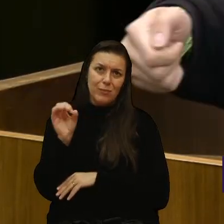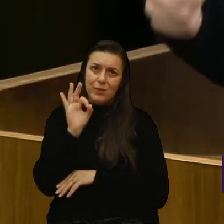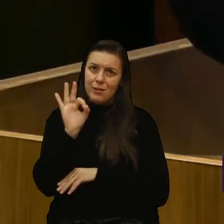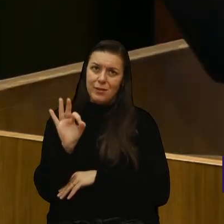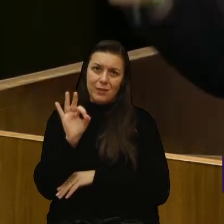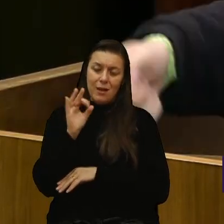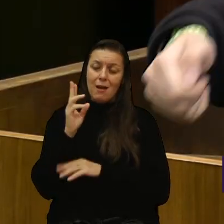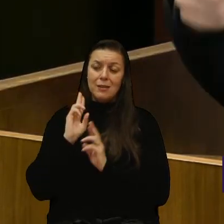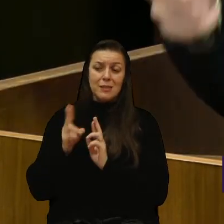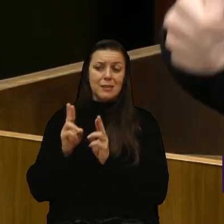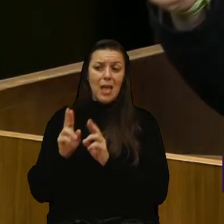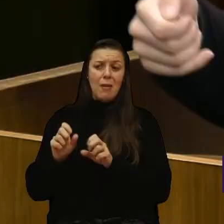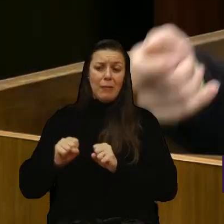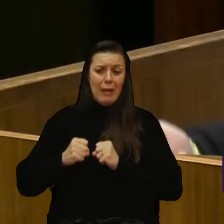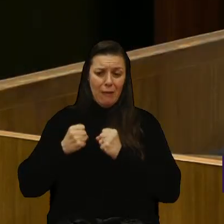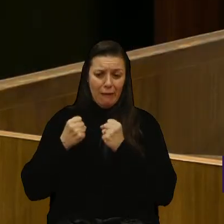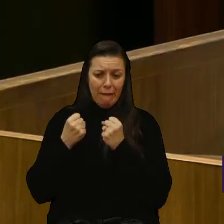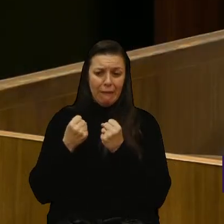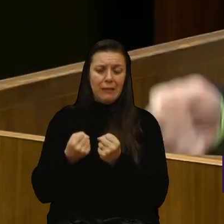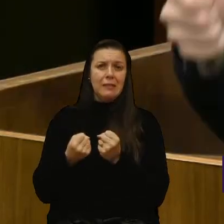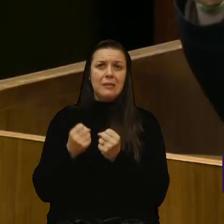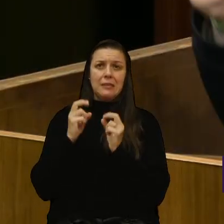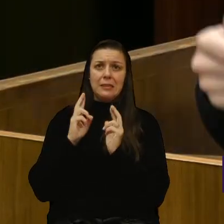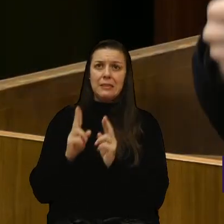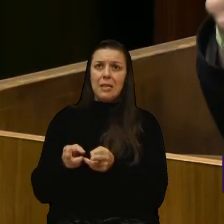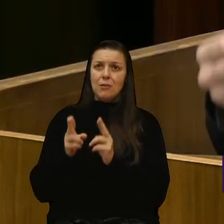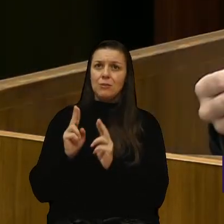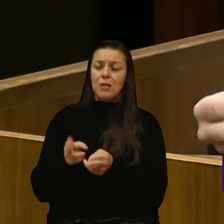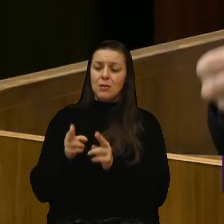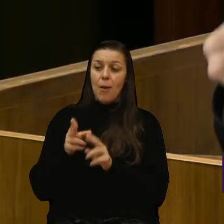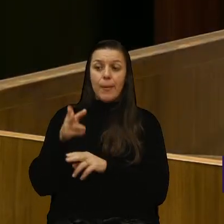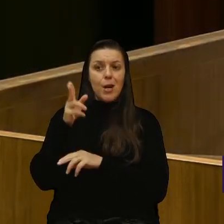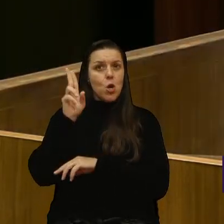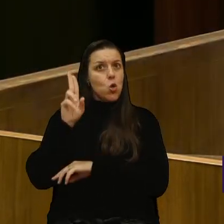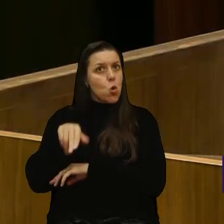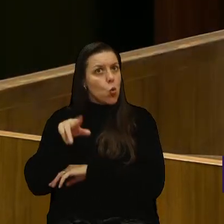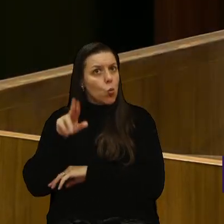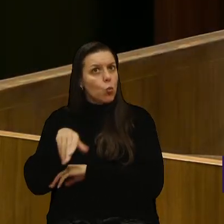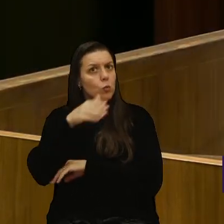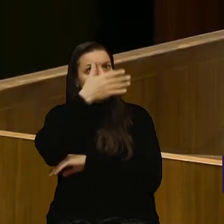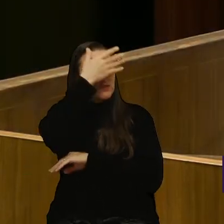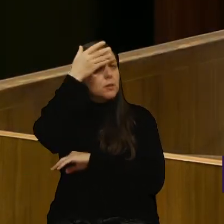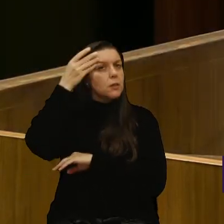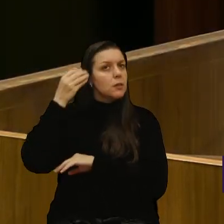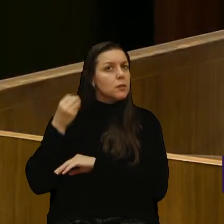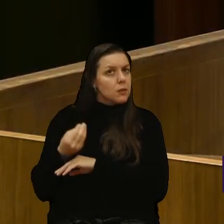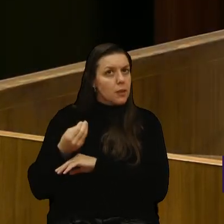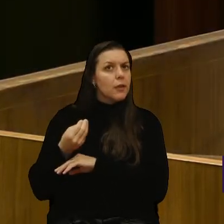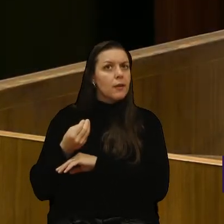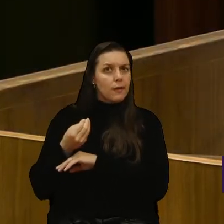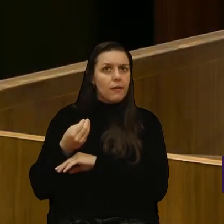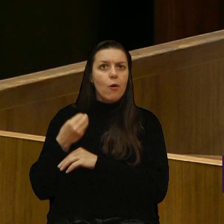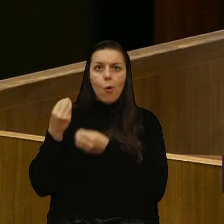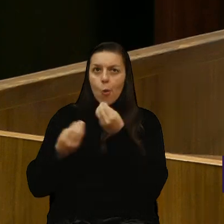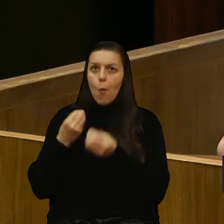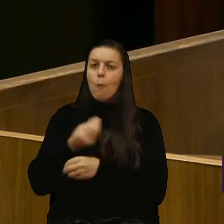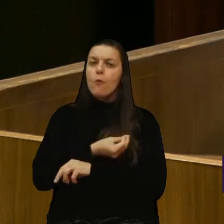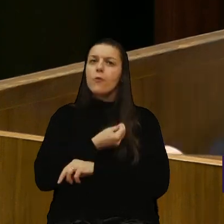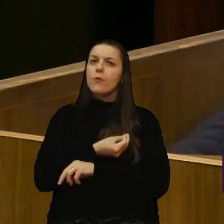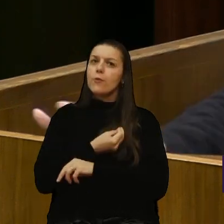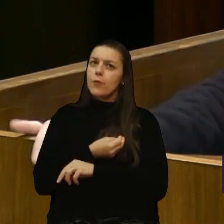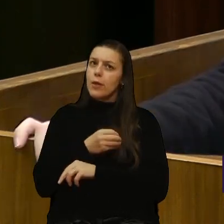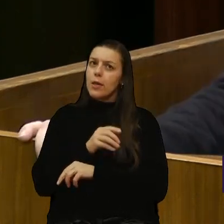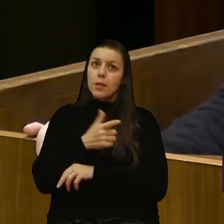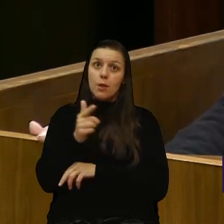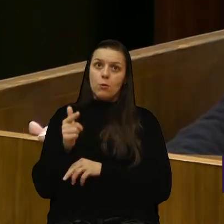sempre precisa defender, reiteradamente, para que a gente nunca esqueça como é viver sem uma democracia, né?